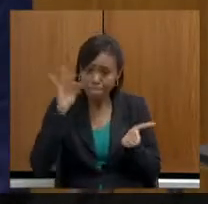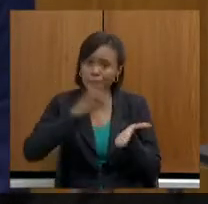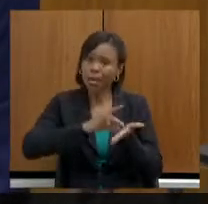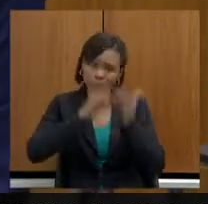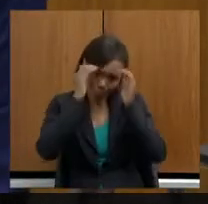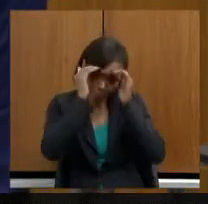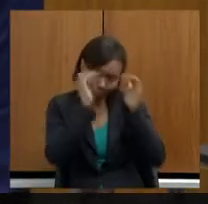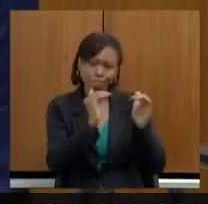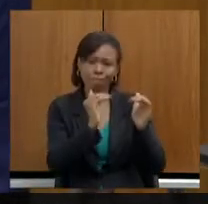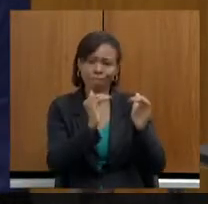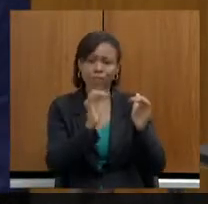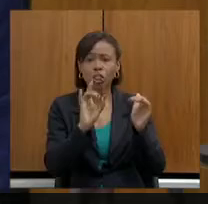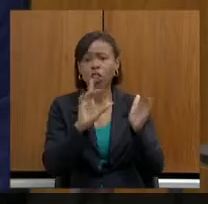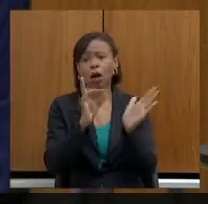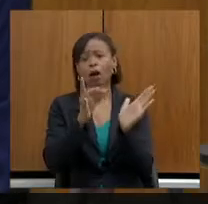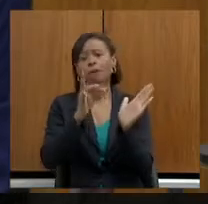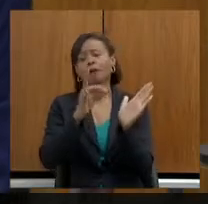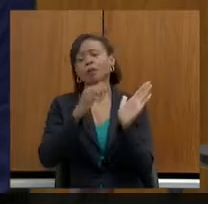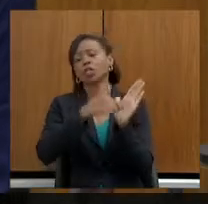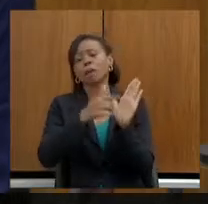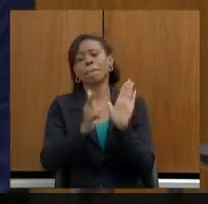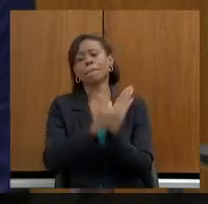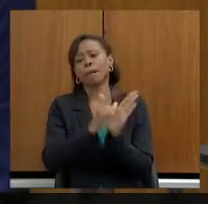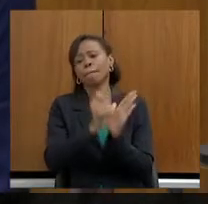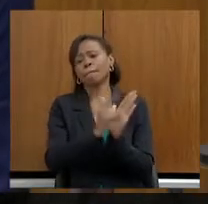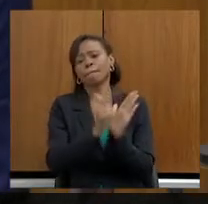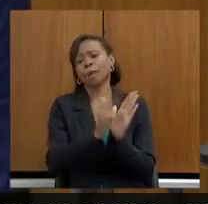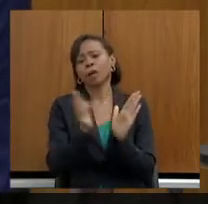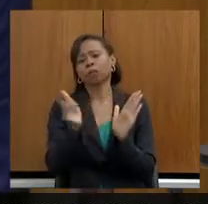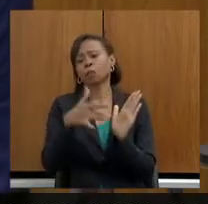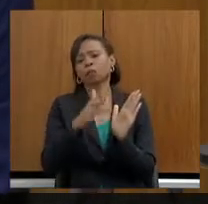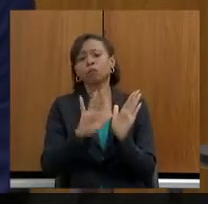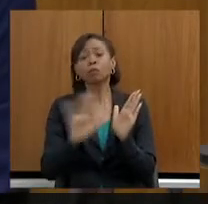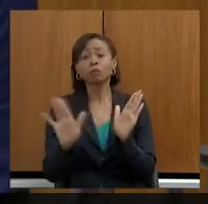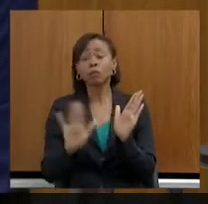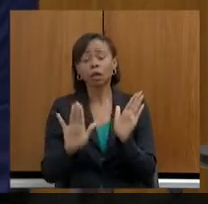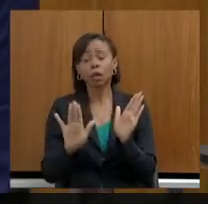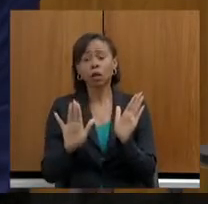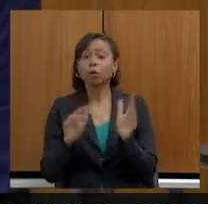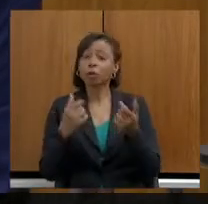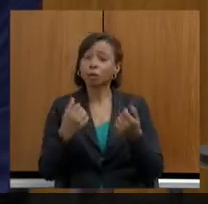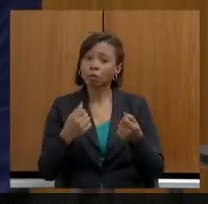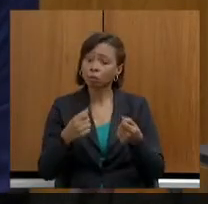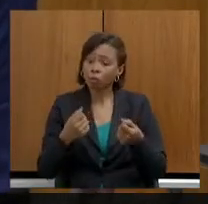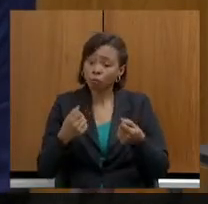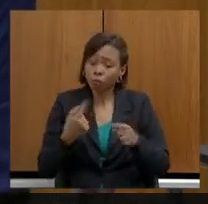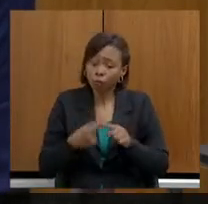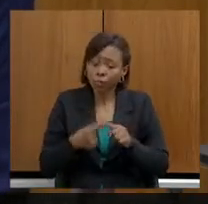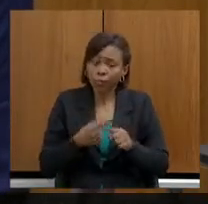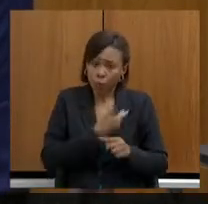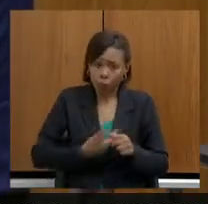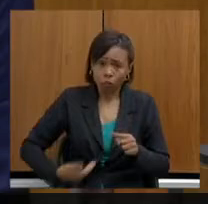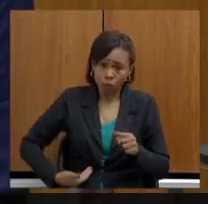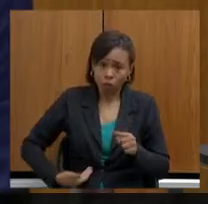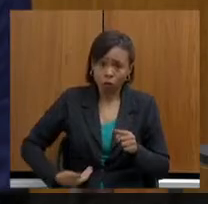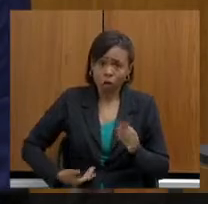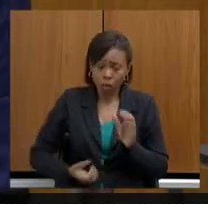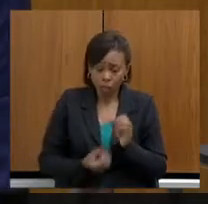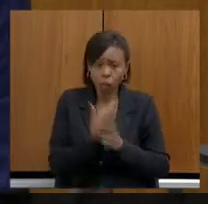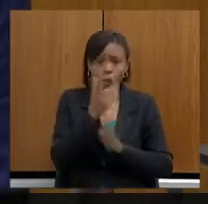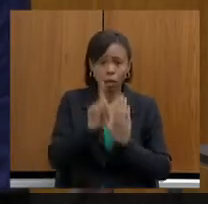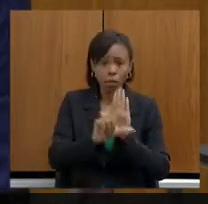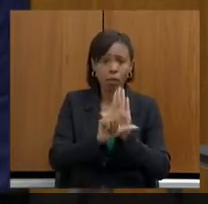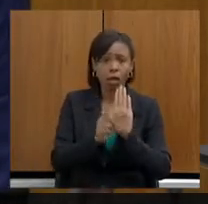né ela não pode ficar no papel porque não faz sentido a gente ter uma lei sancionada pelo Governador e